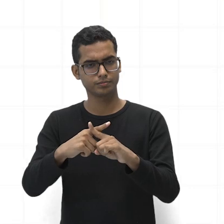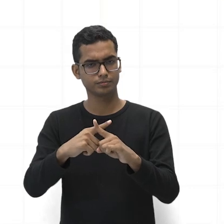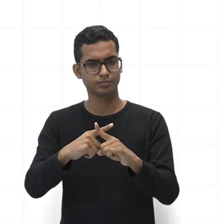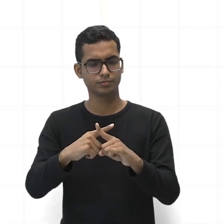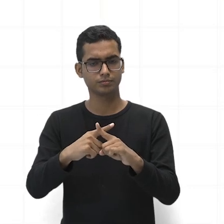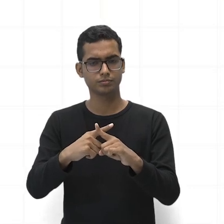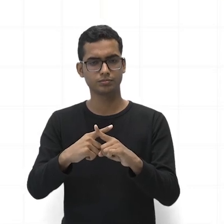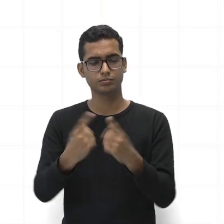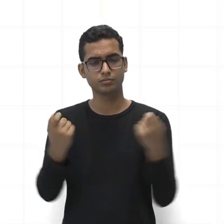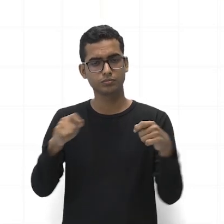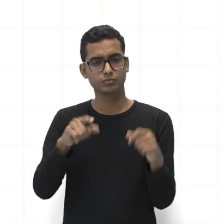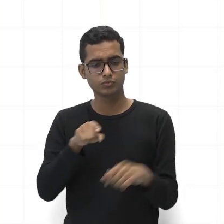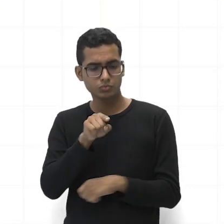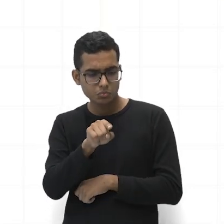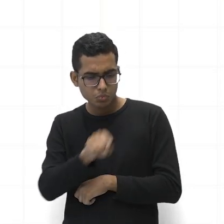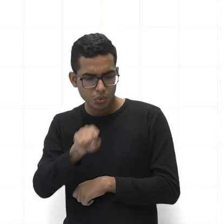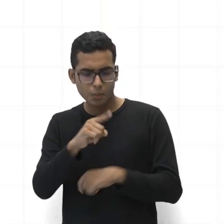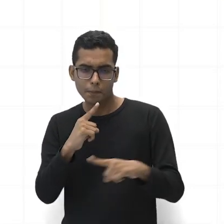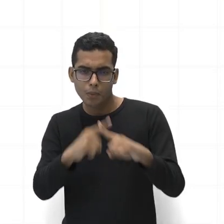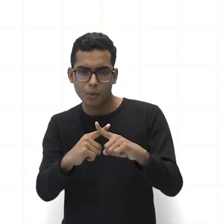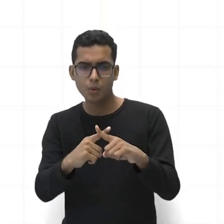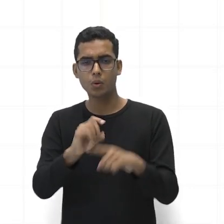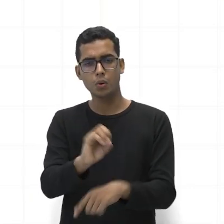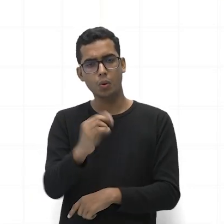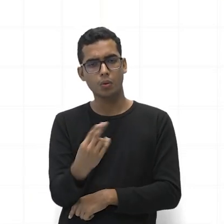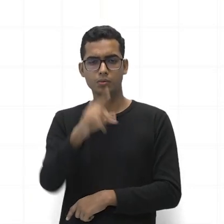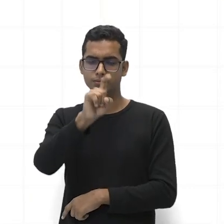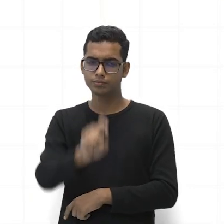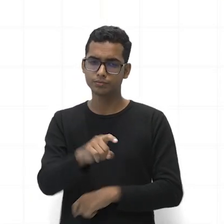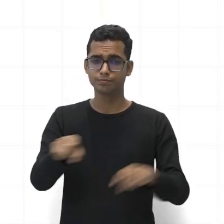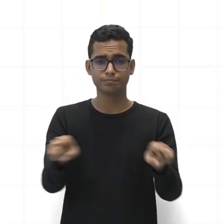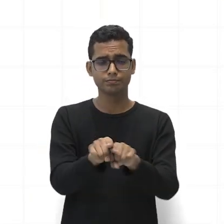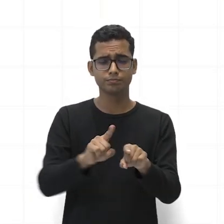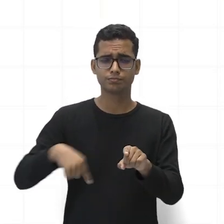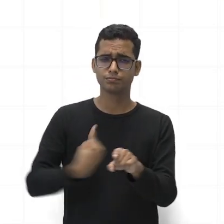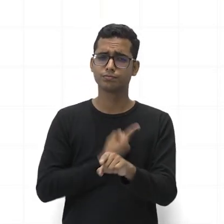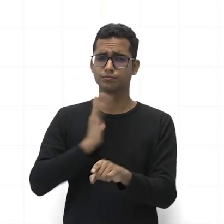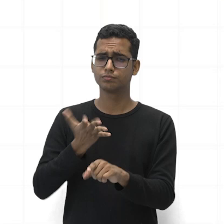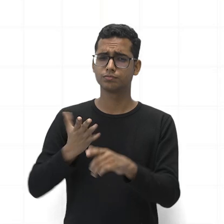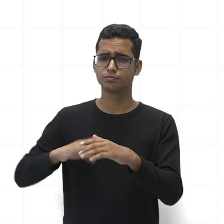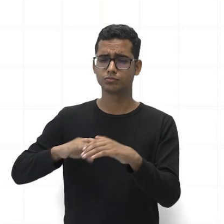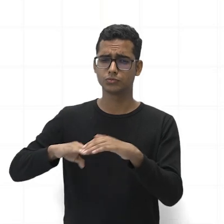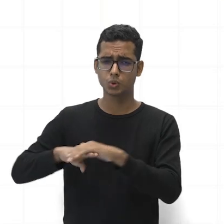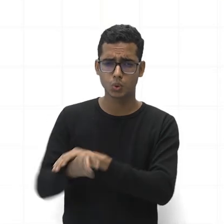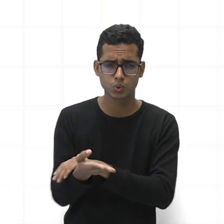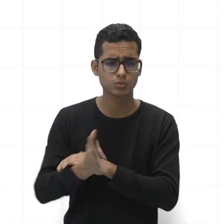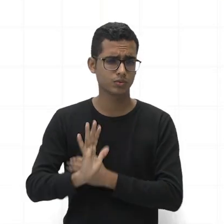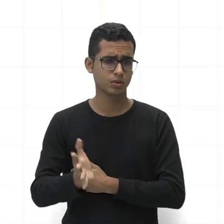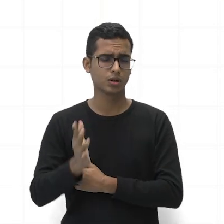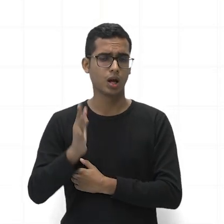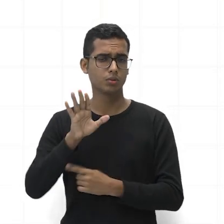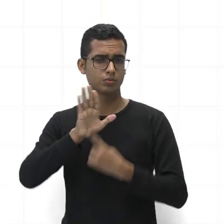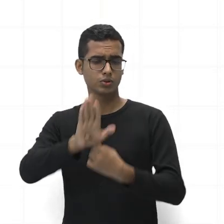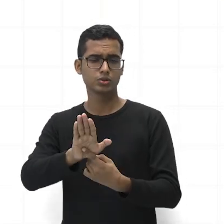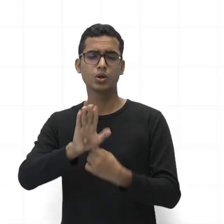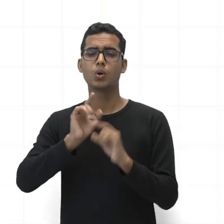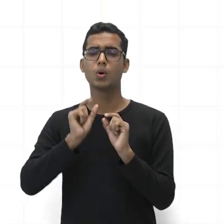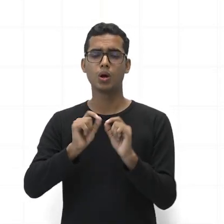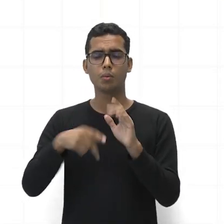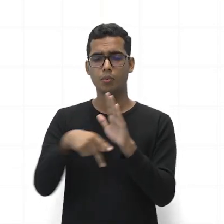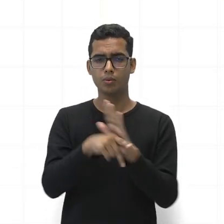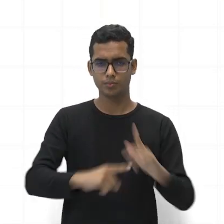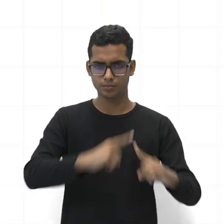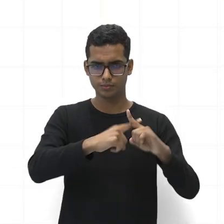pode ser um pontinho, né? Ou o x, como nós estamos acostumados a fazer, também representando a multiplicação, tá bom? Nesse caso, você